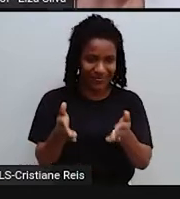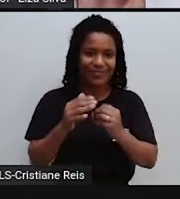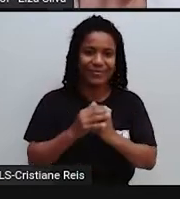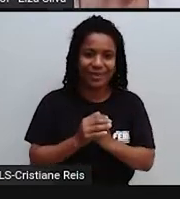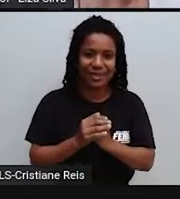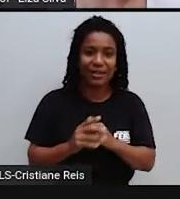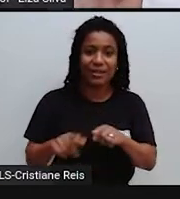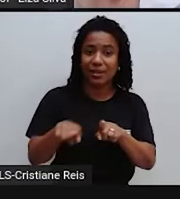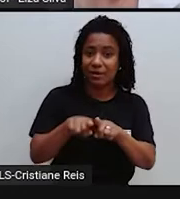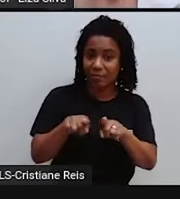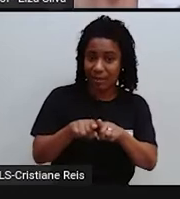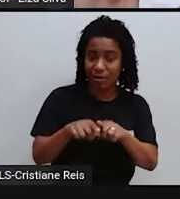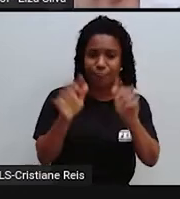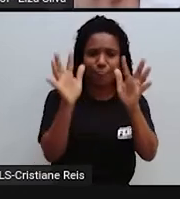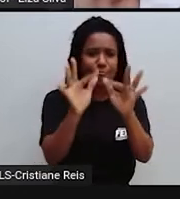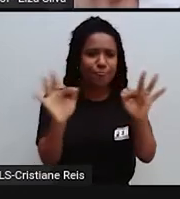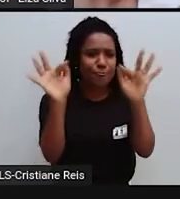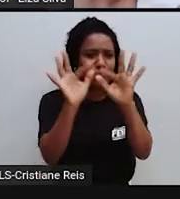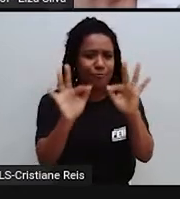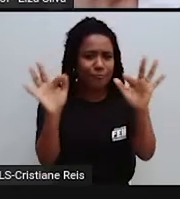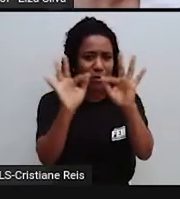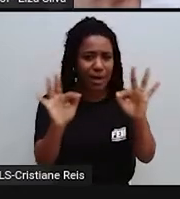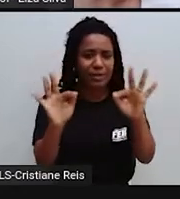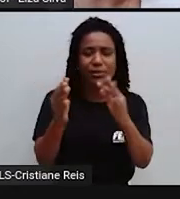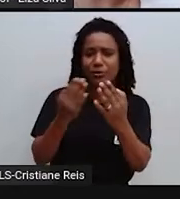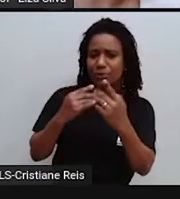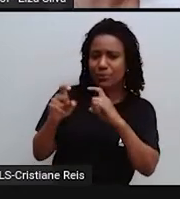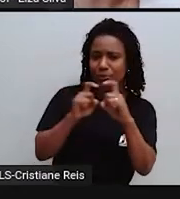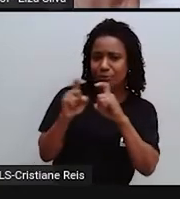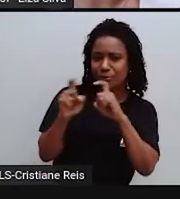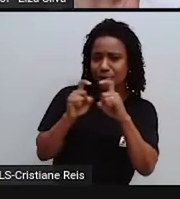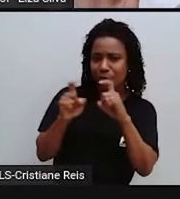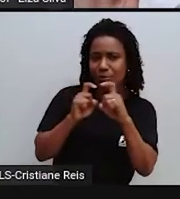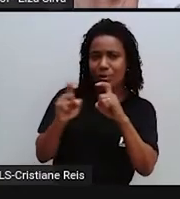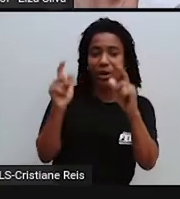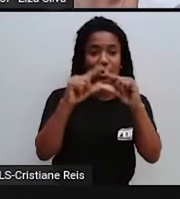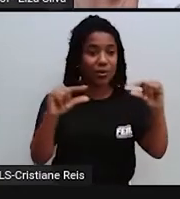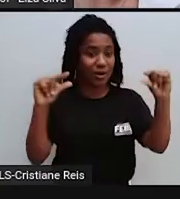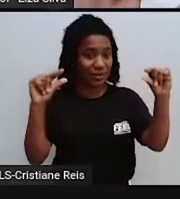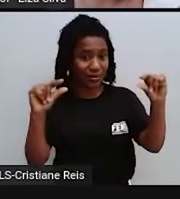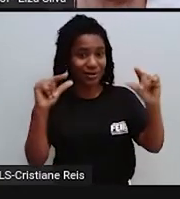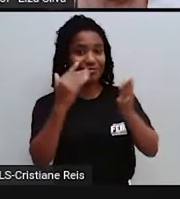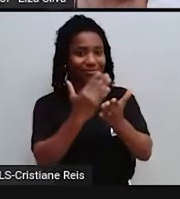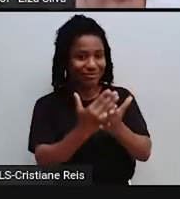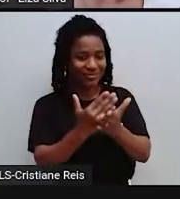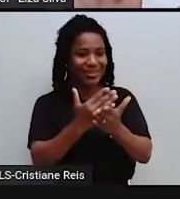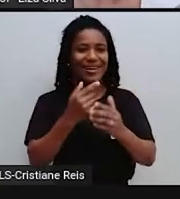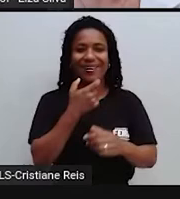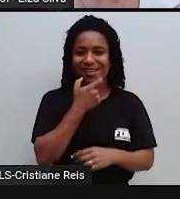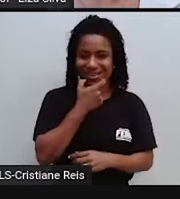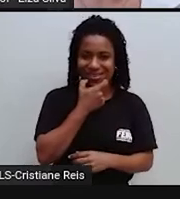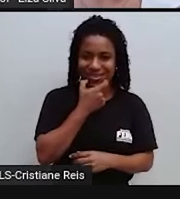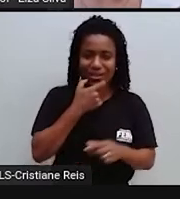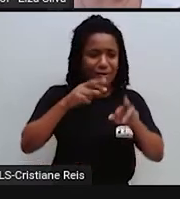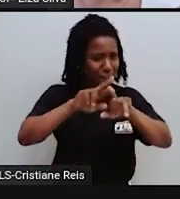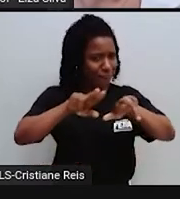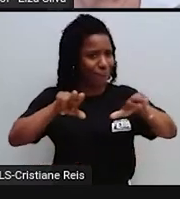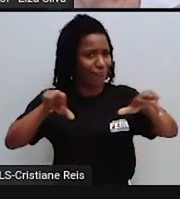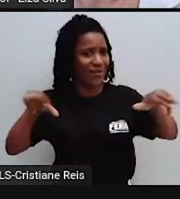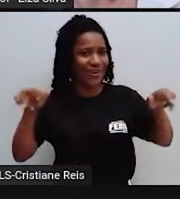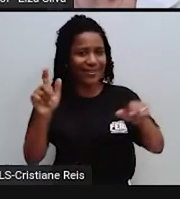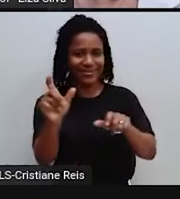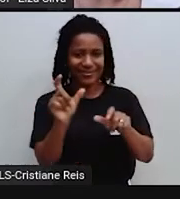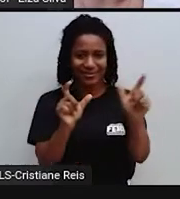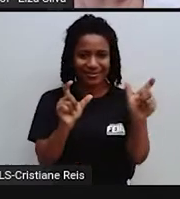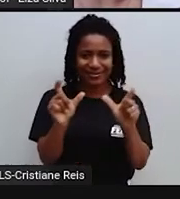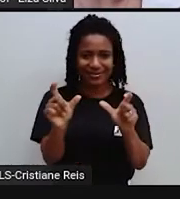inglesa, observando os diferentes graus de complexidade nessas produções. Ok, students?